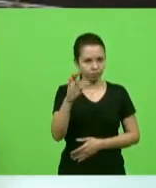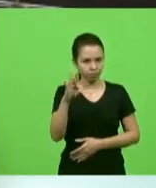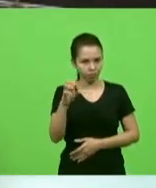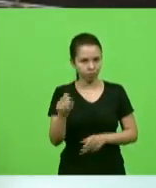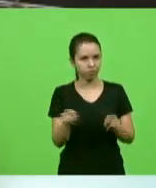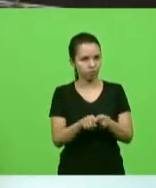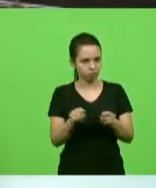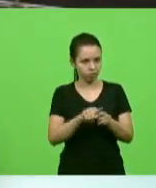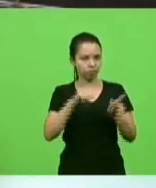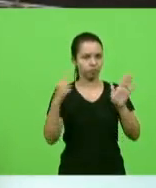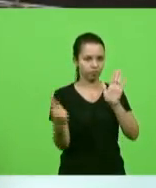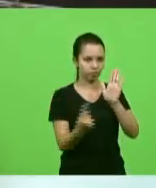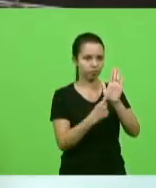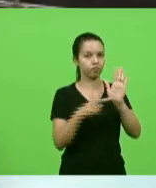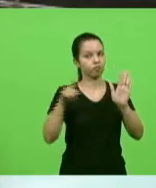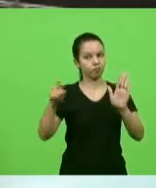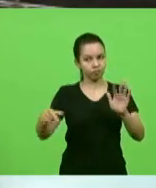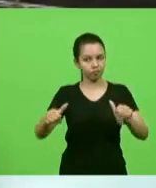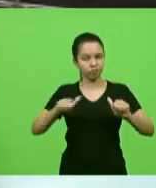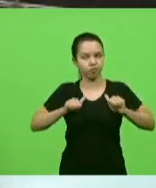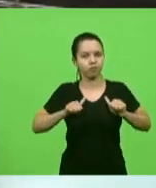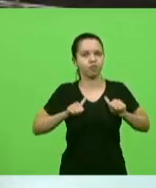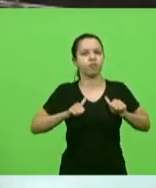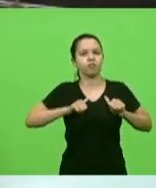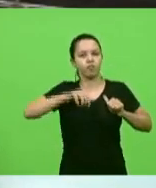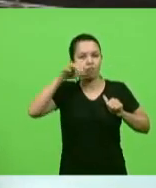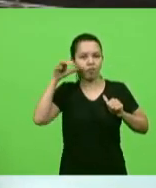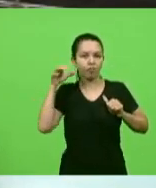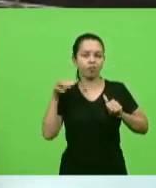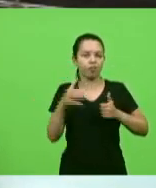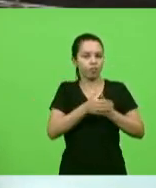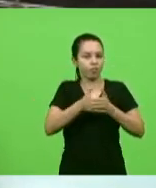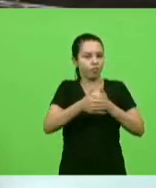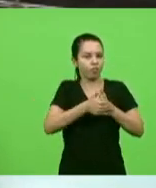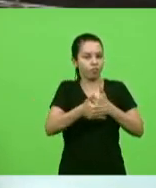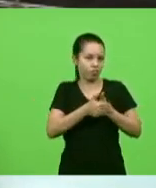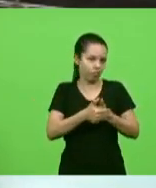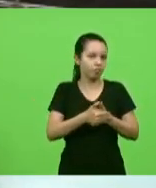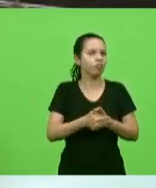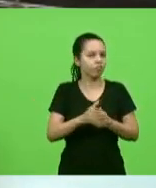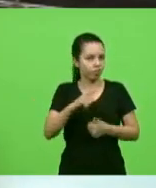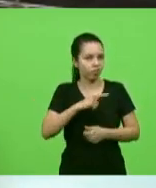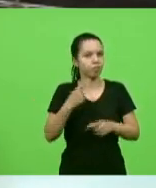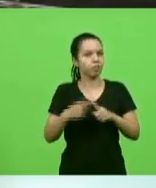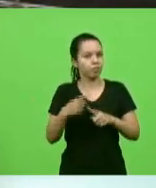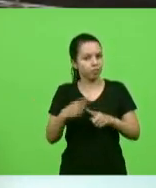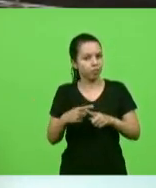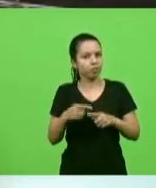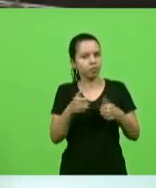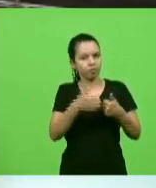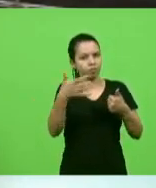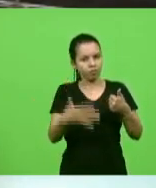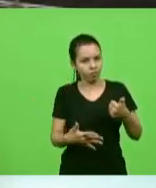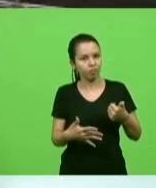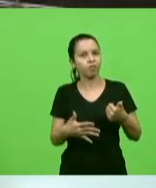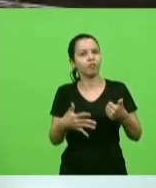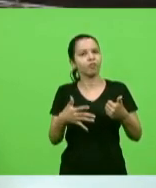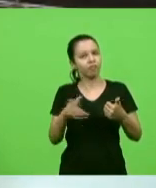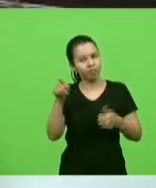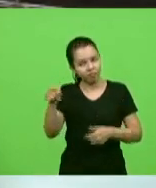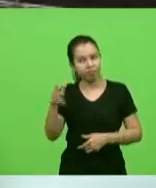foi apontado pela comissão como omisso na questão por ter conforme o relatório